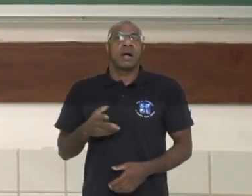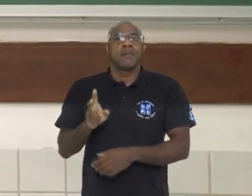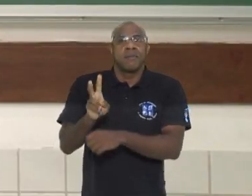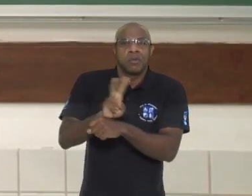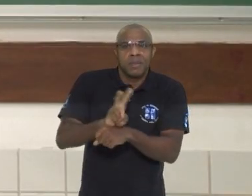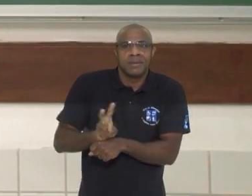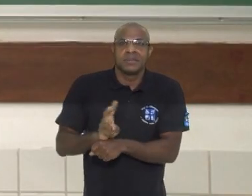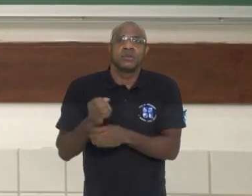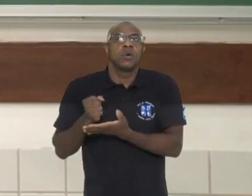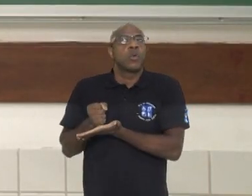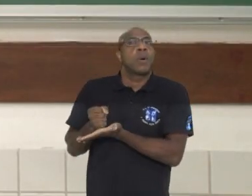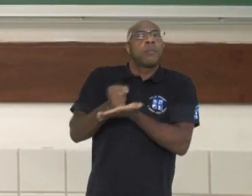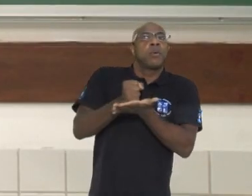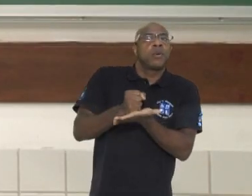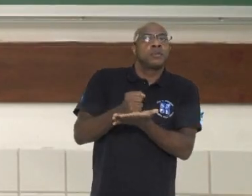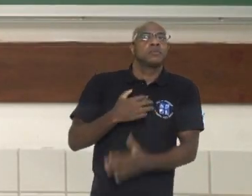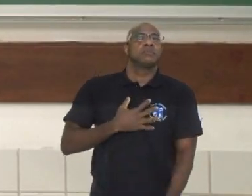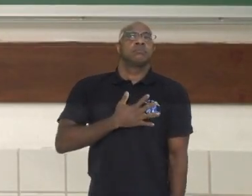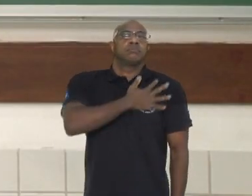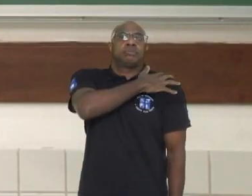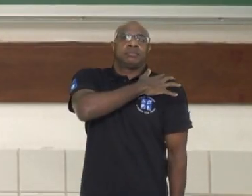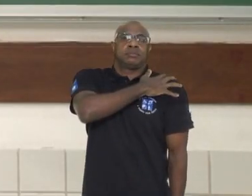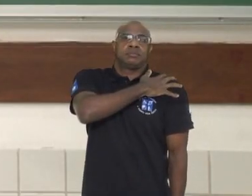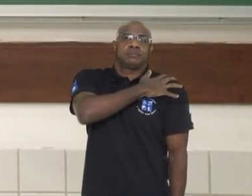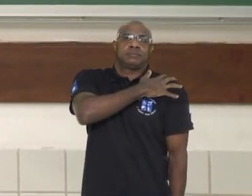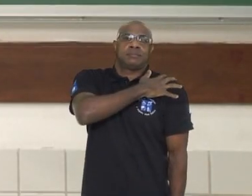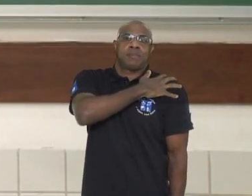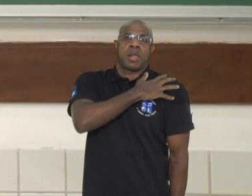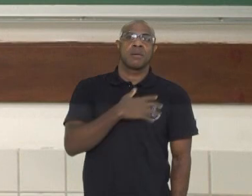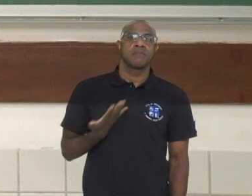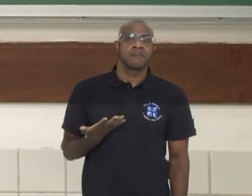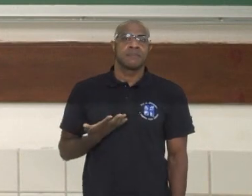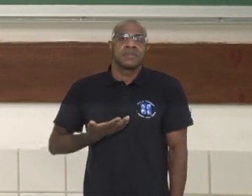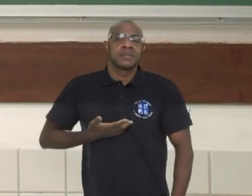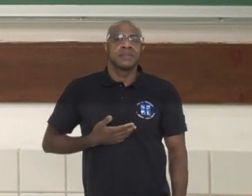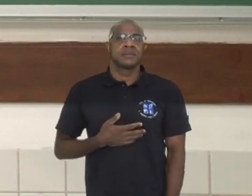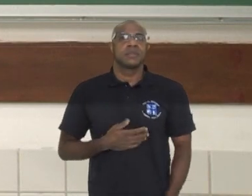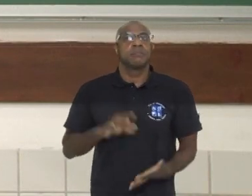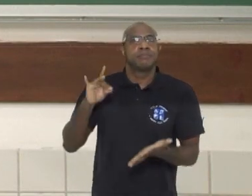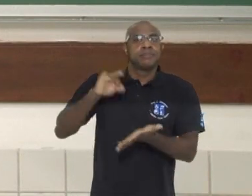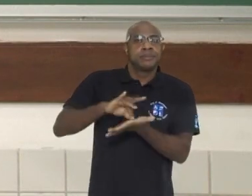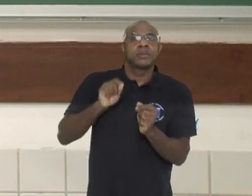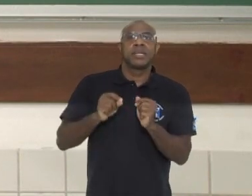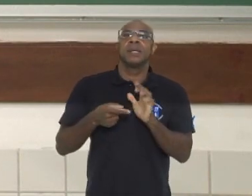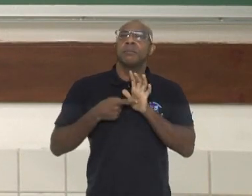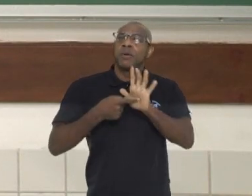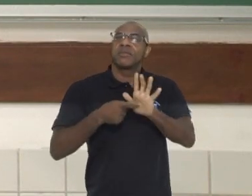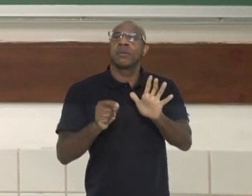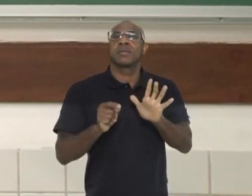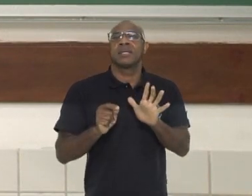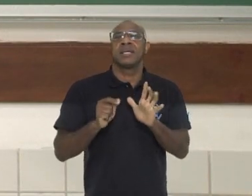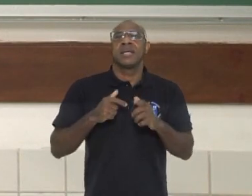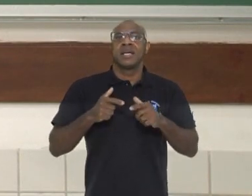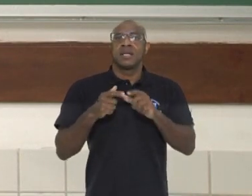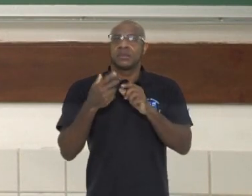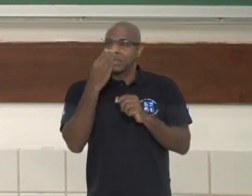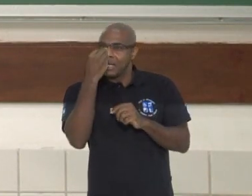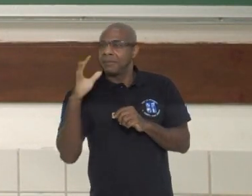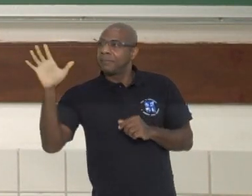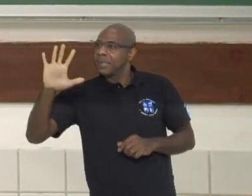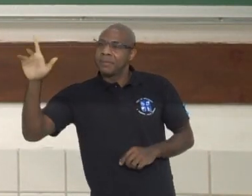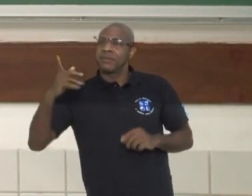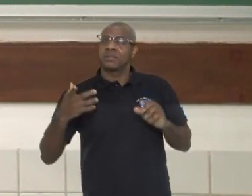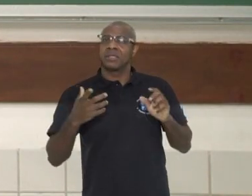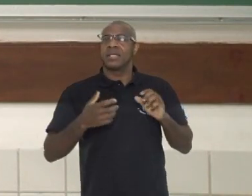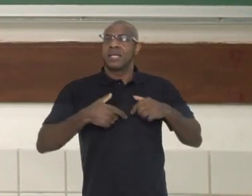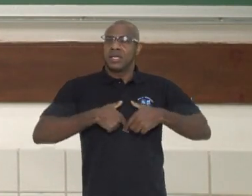Forças Armadas. E aí, para consolidar essa imagem do herói, para justificar esse governo, Tiradentes é